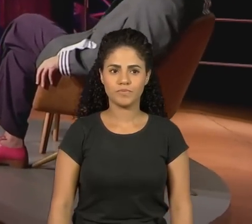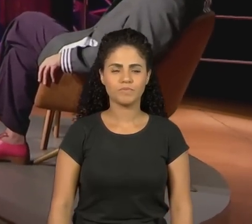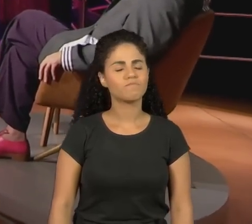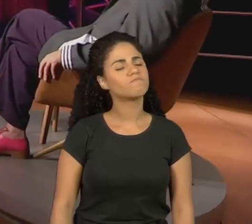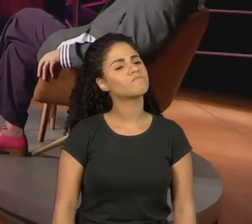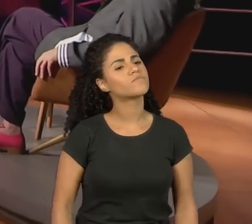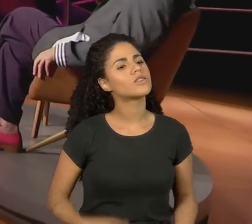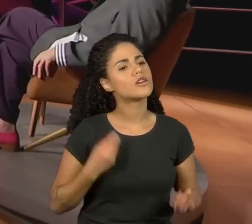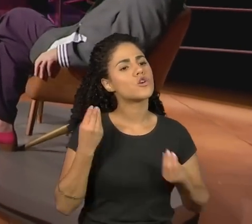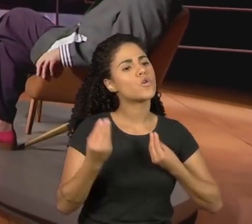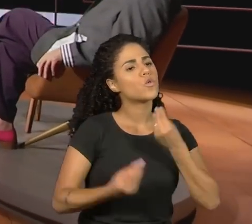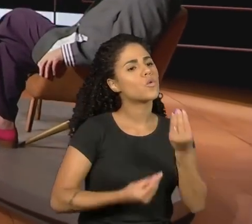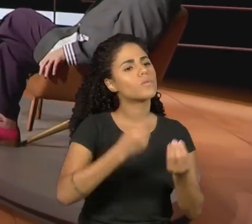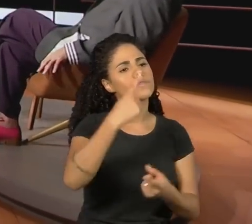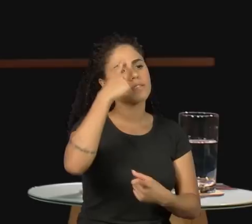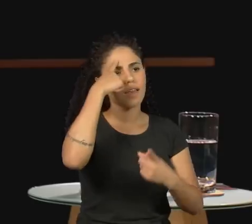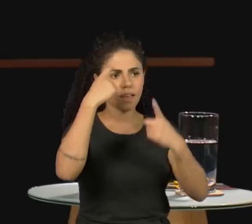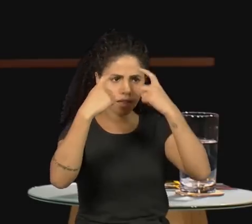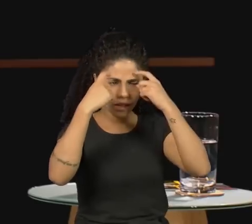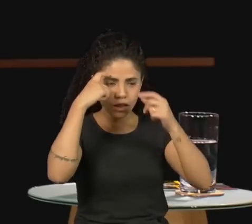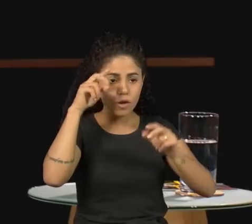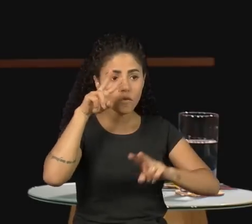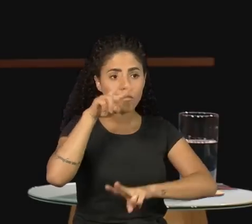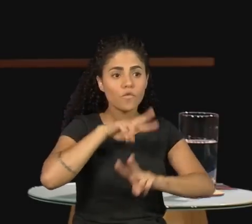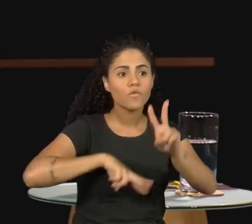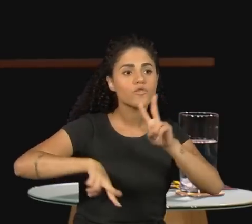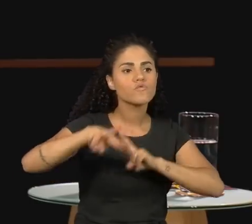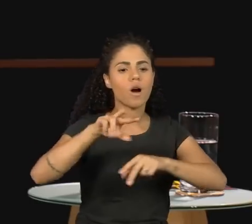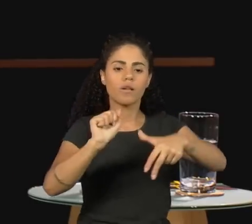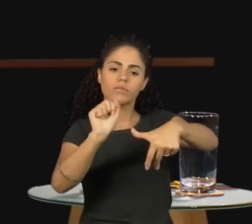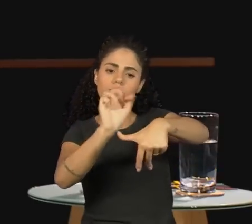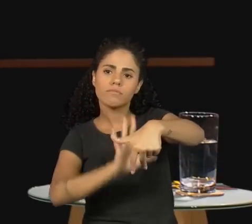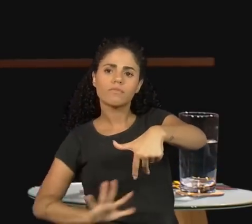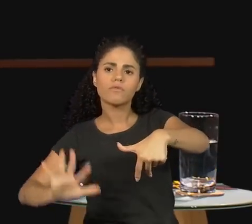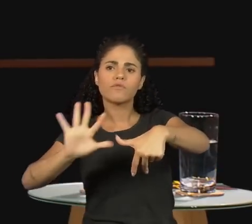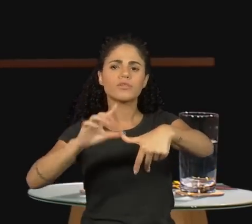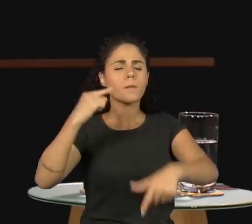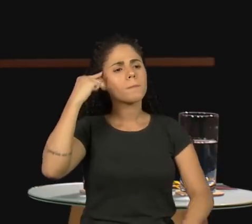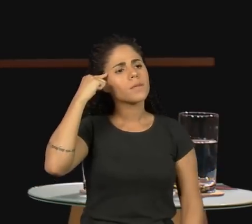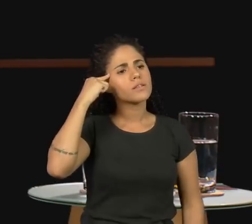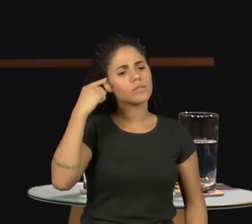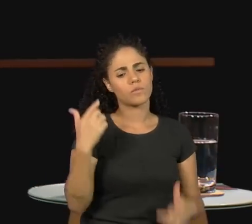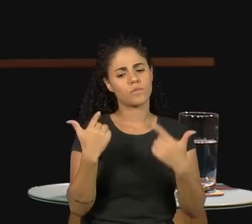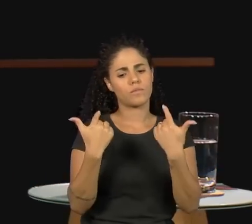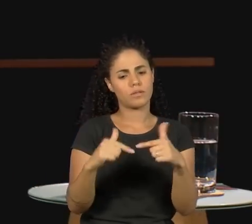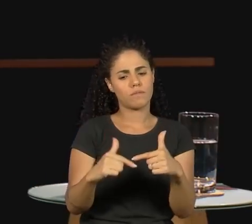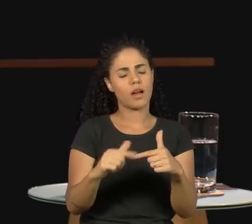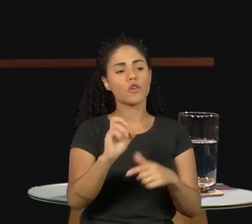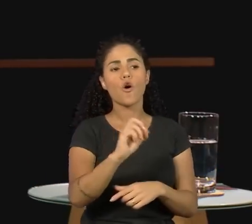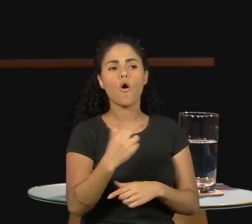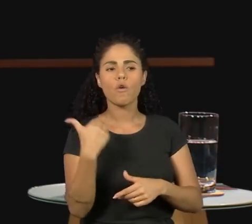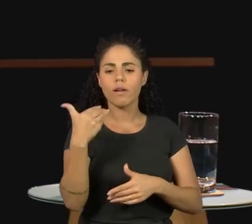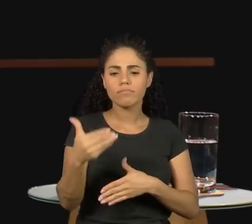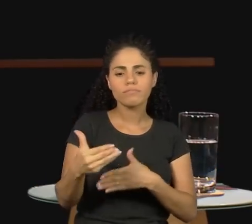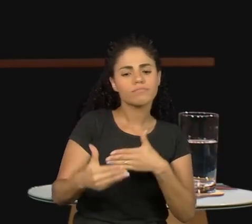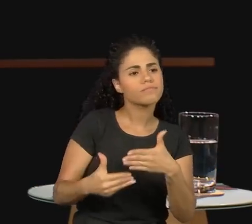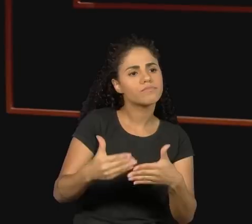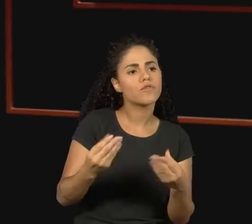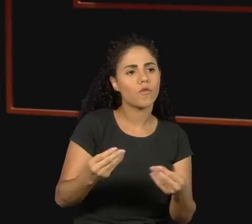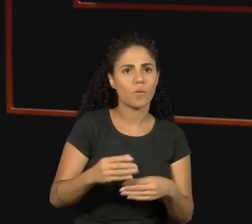Farjala, como é que você cria o visual das suas peças? Você já tem um cenário pensado quando começa o trabalho ou isso vai surgindo durante o